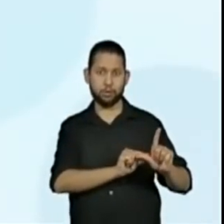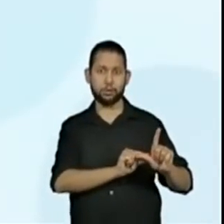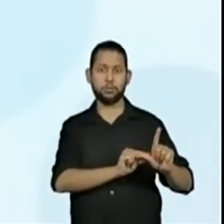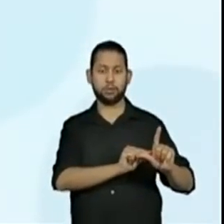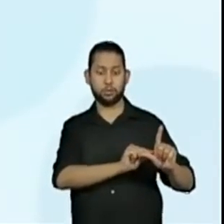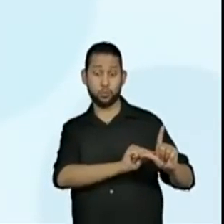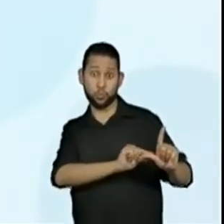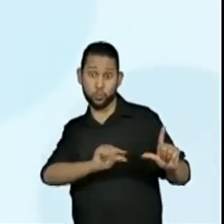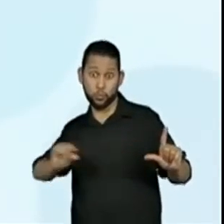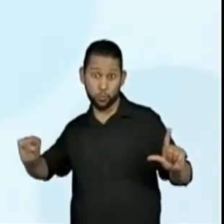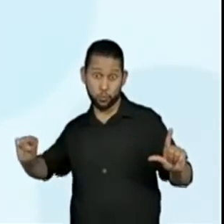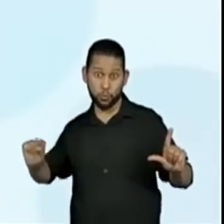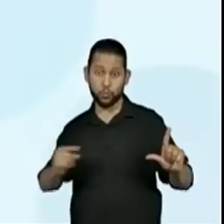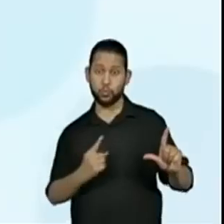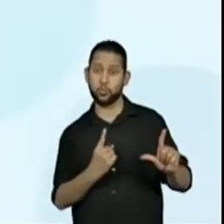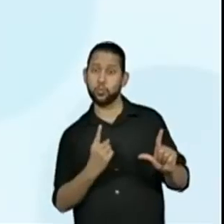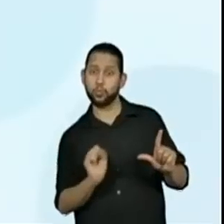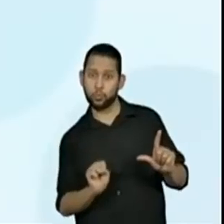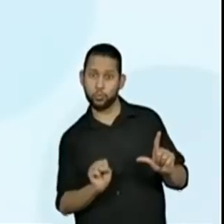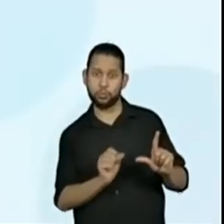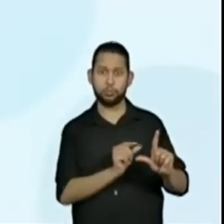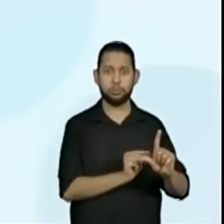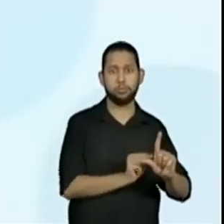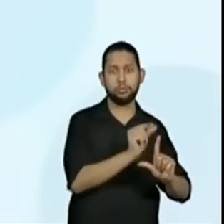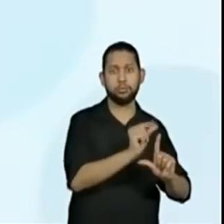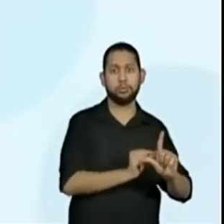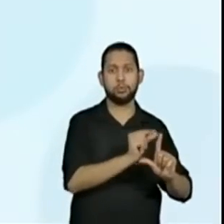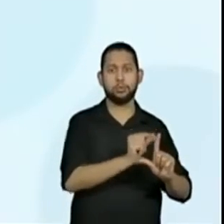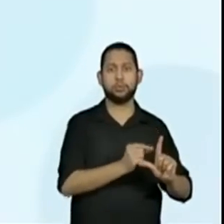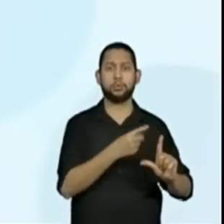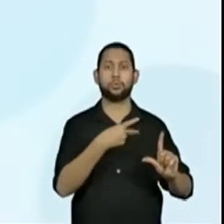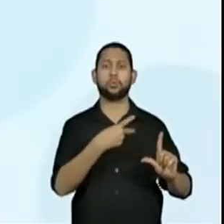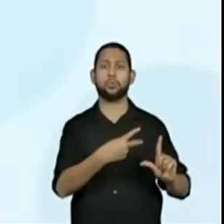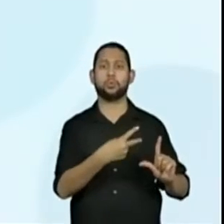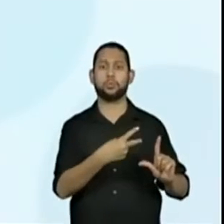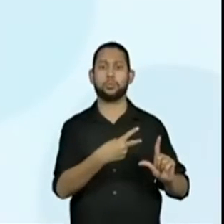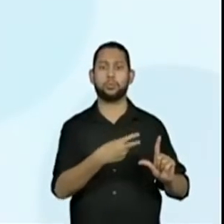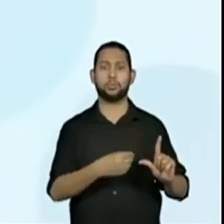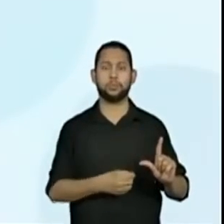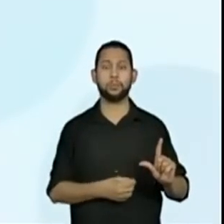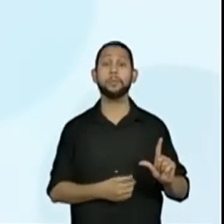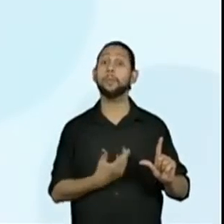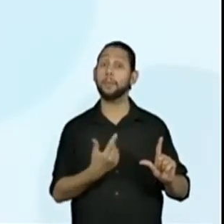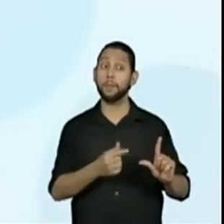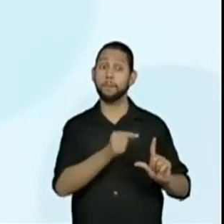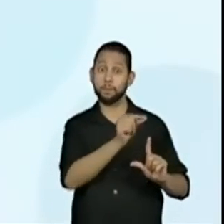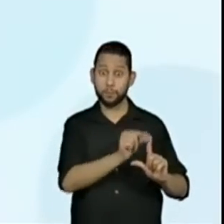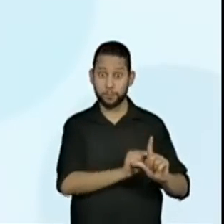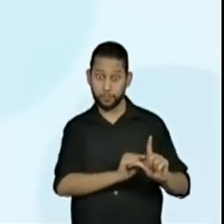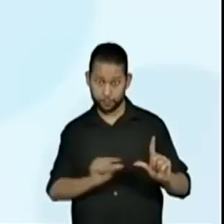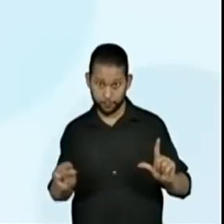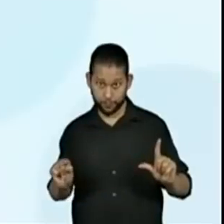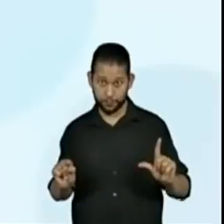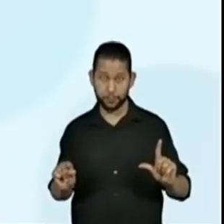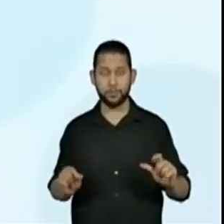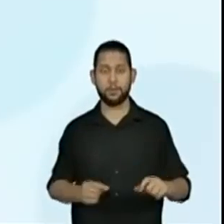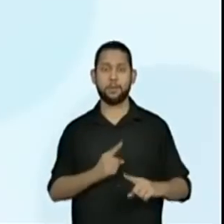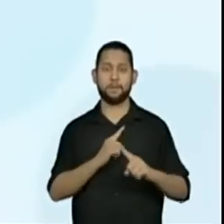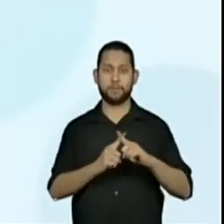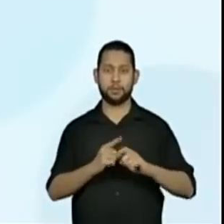dimensão e tenho essa dimensão aqui que é de 2 m então eu multiplico uma pela outra